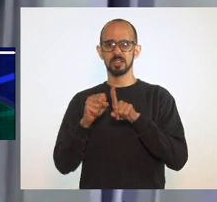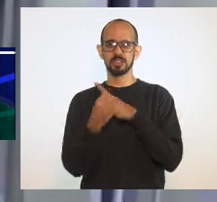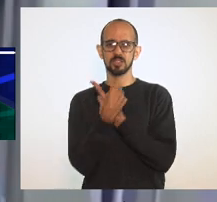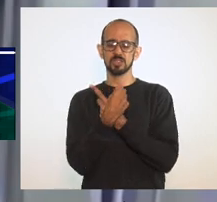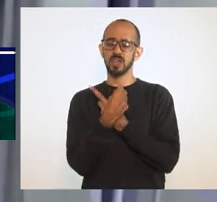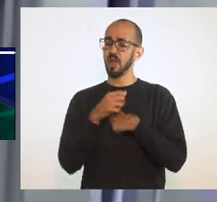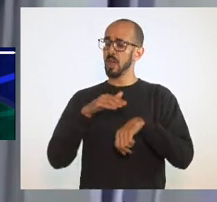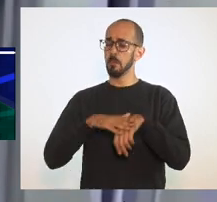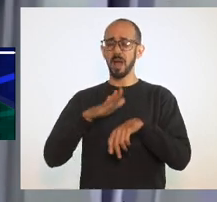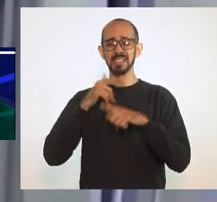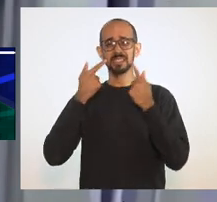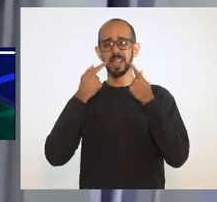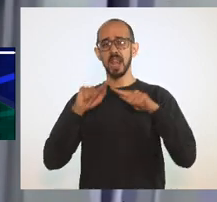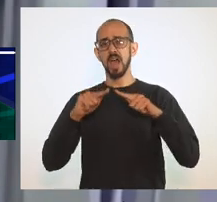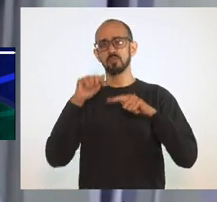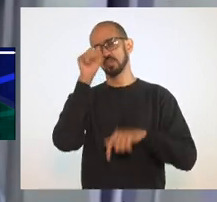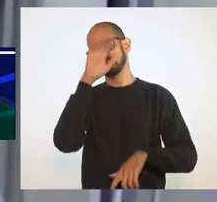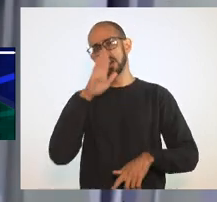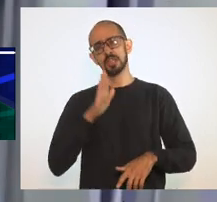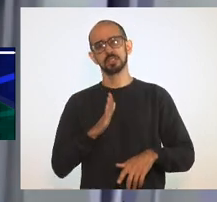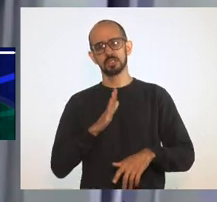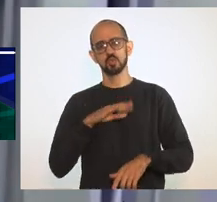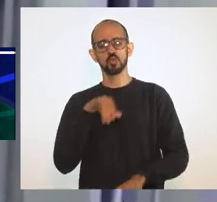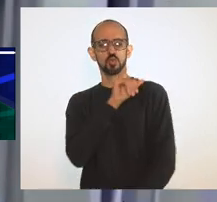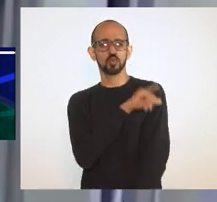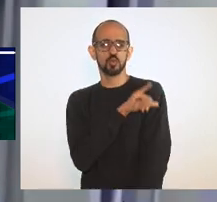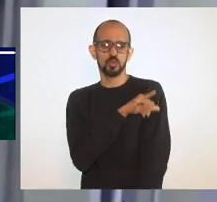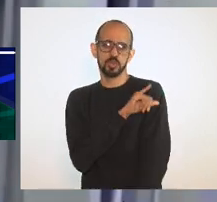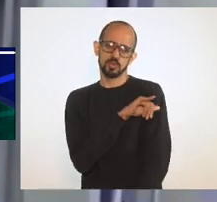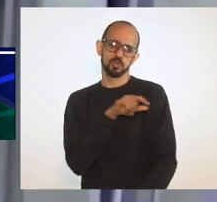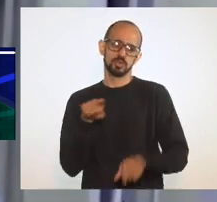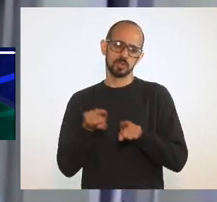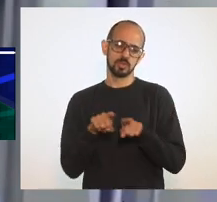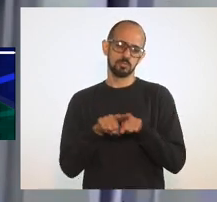mais grave do Brasil. Do Brasil e do Rio de Janeiro, por óbvio.